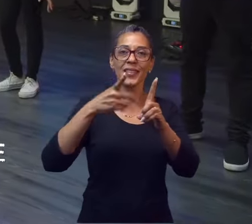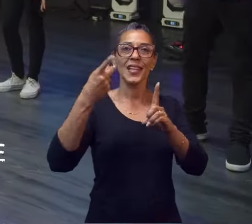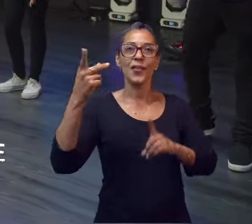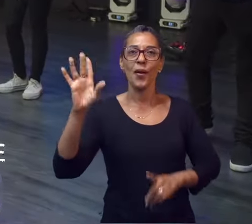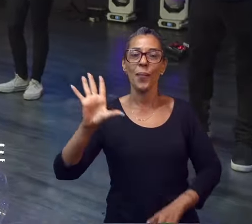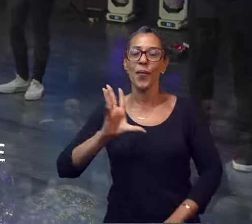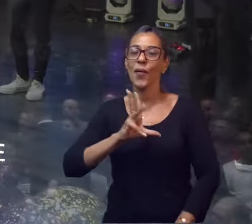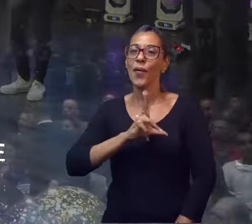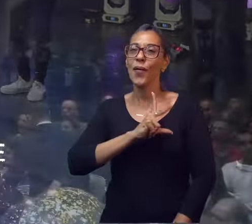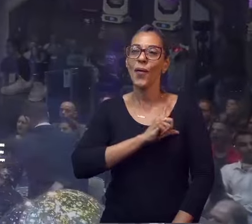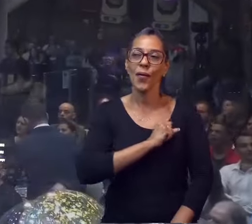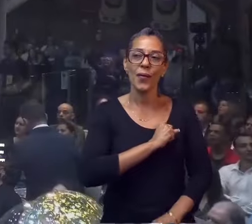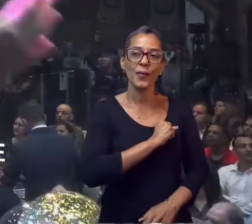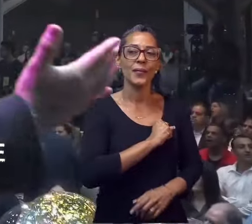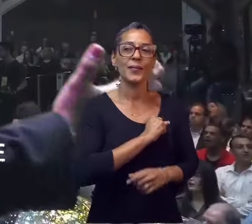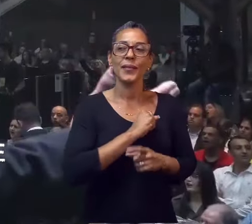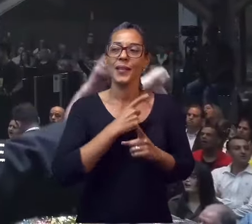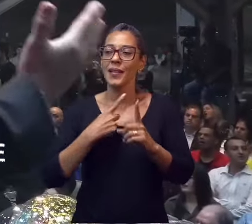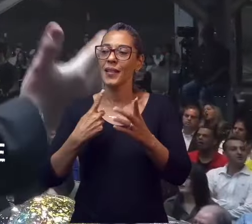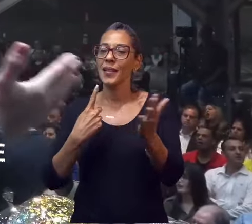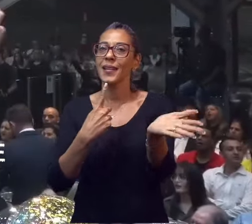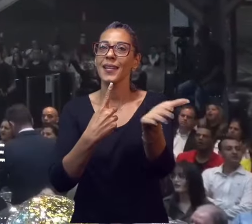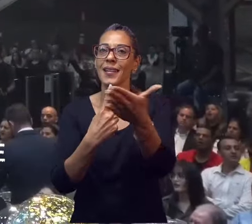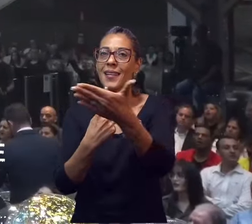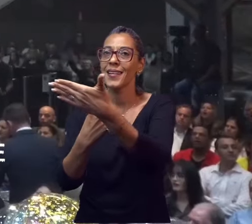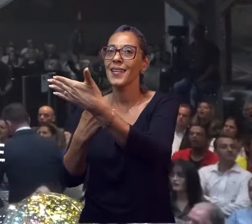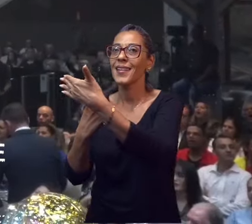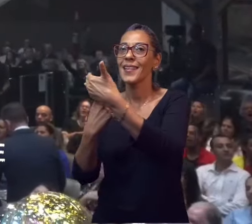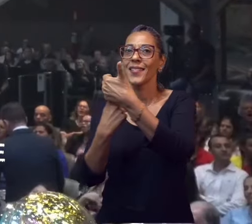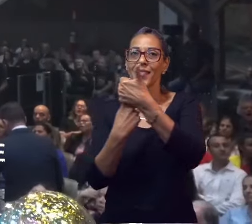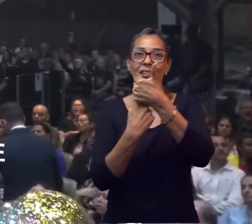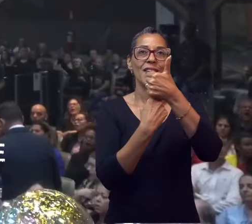meu amor me faz